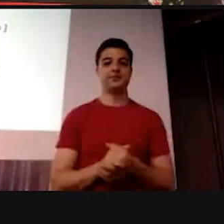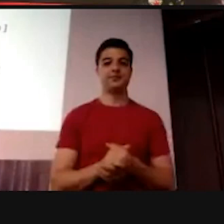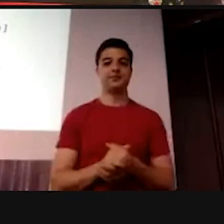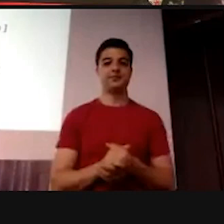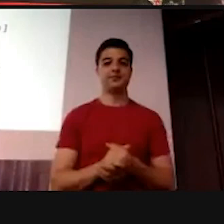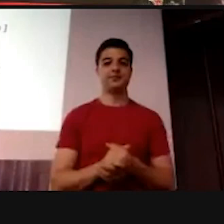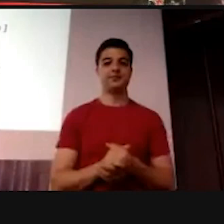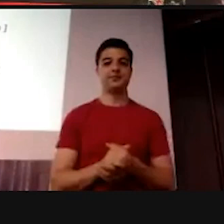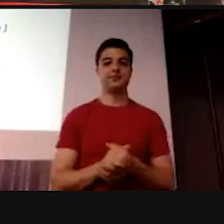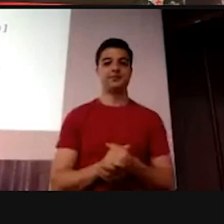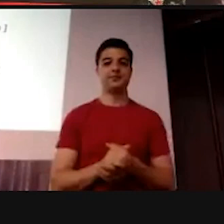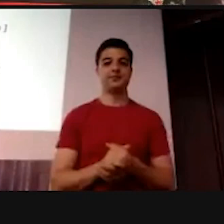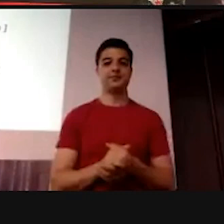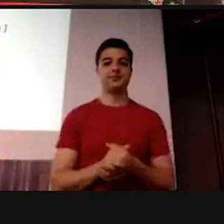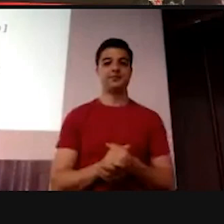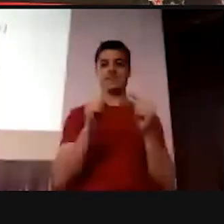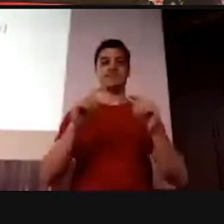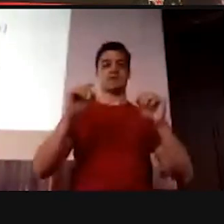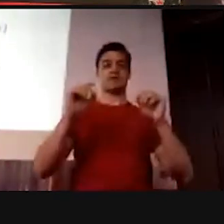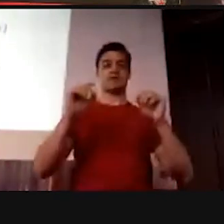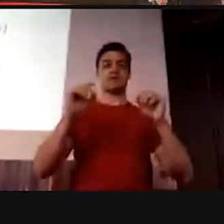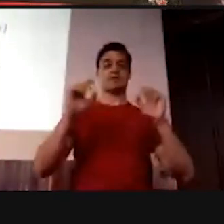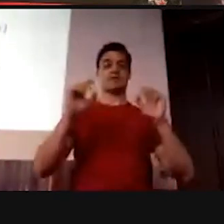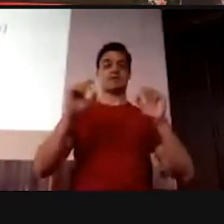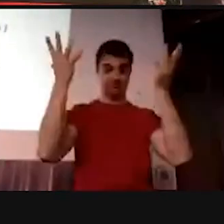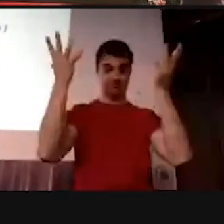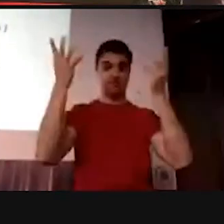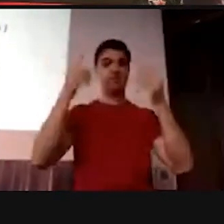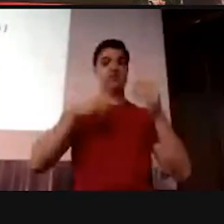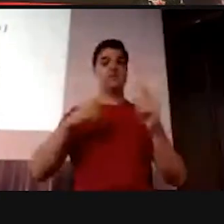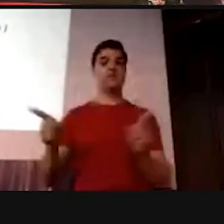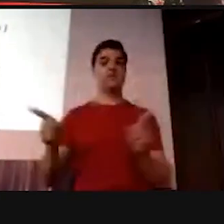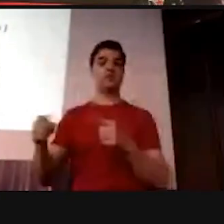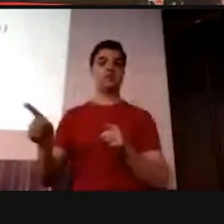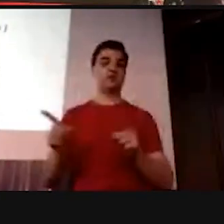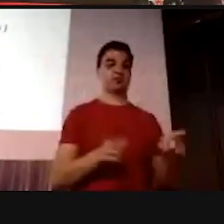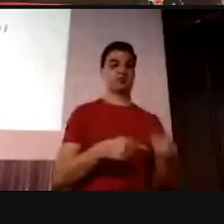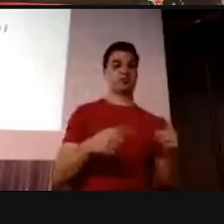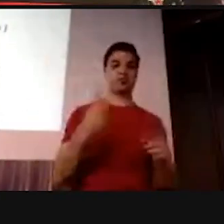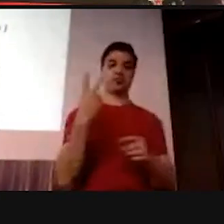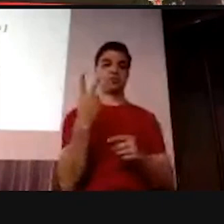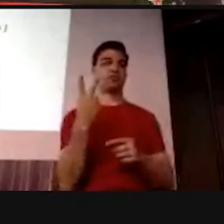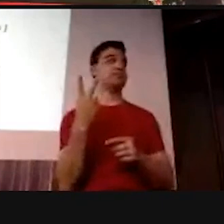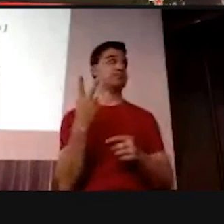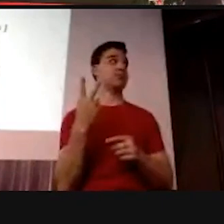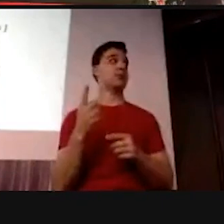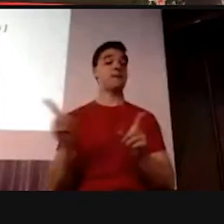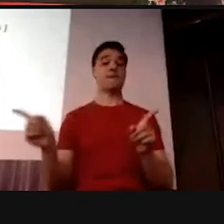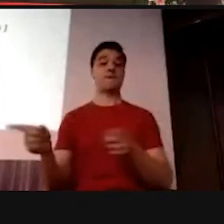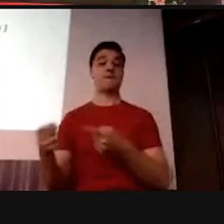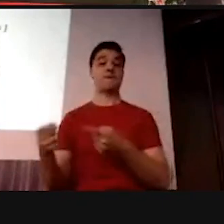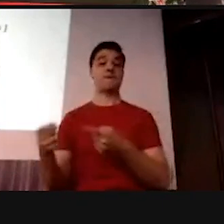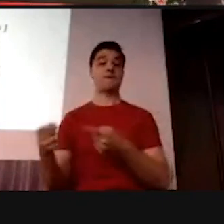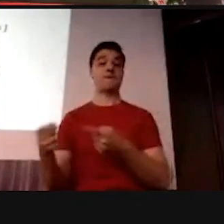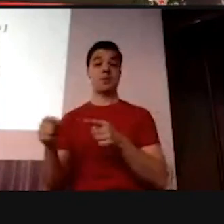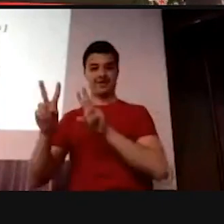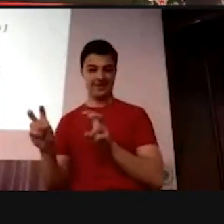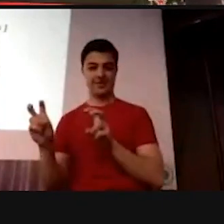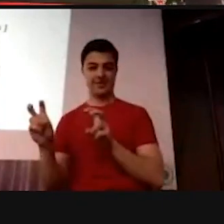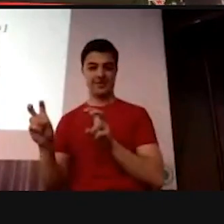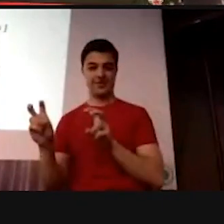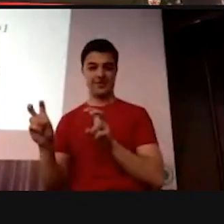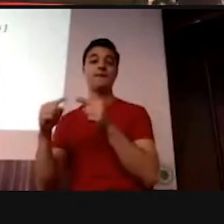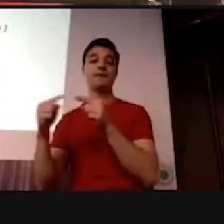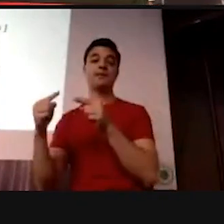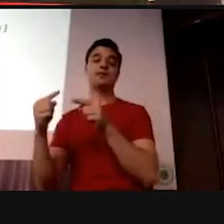do passado e a música do futuro. Então, nós estamos exatamente no meio, por isso essa confusão, porque a gente ouve